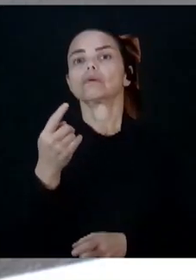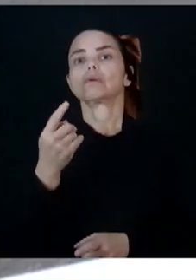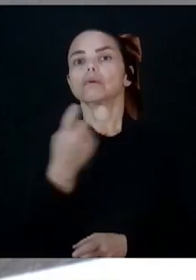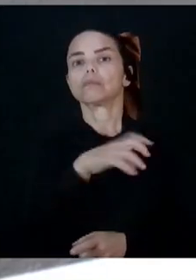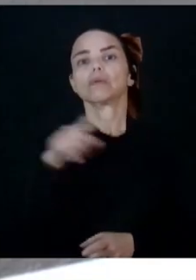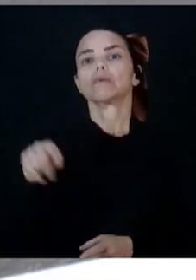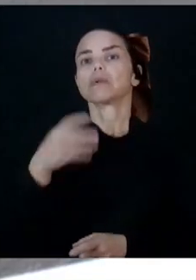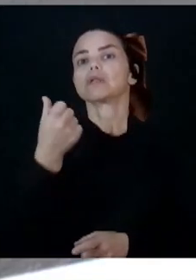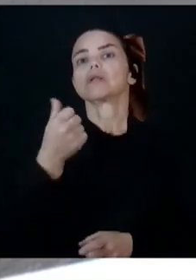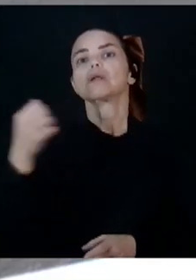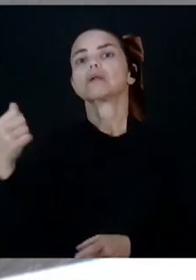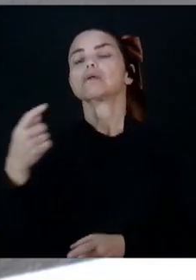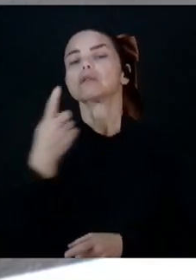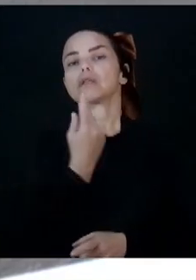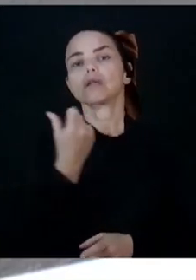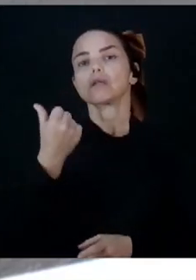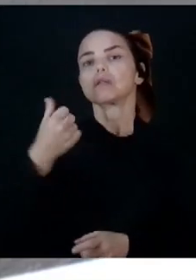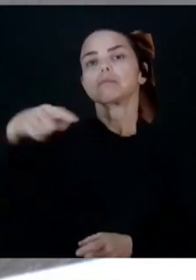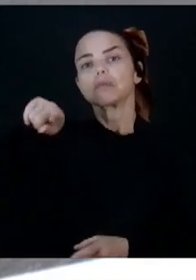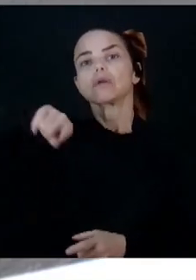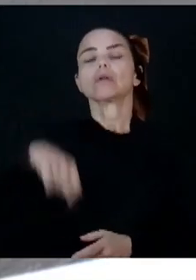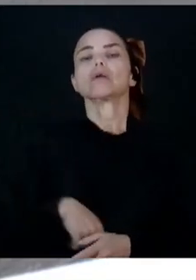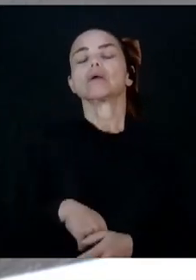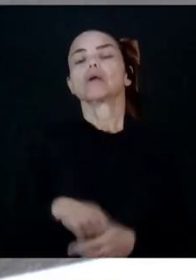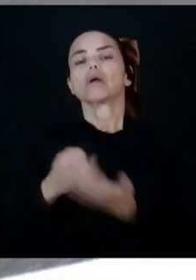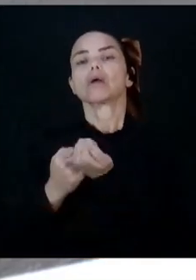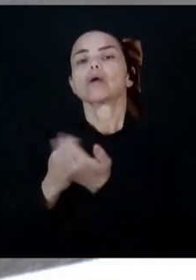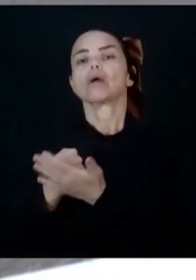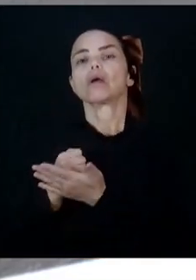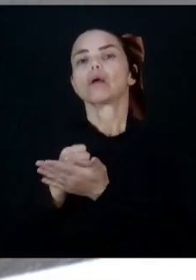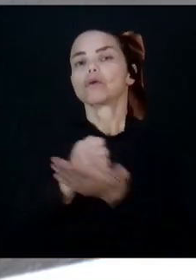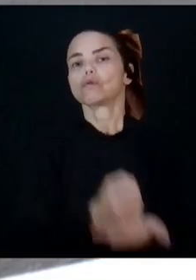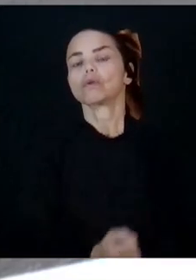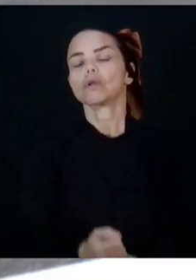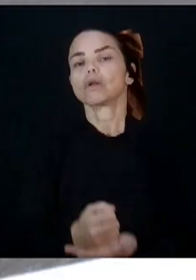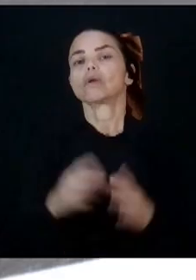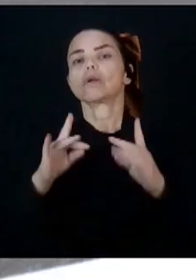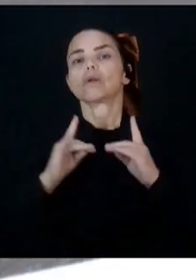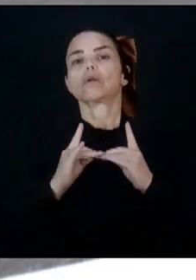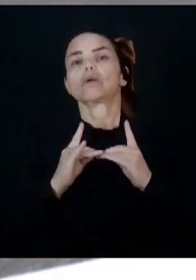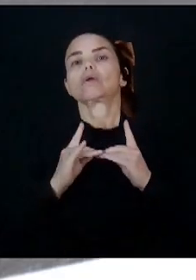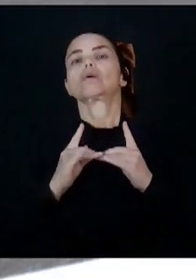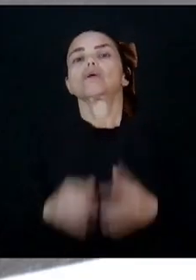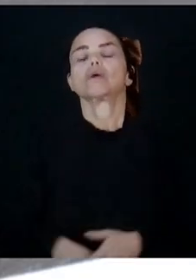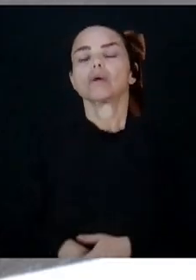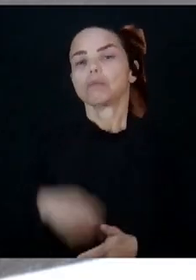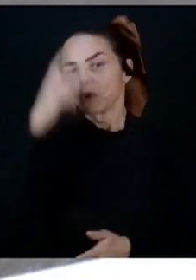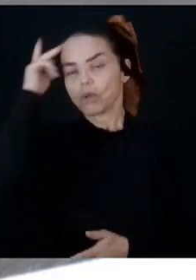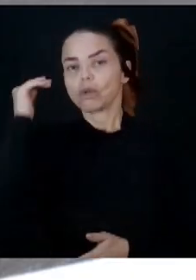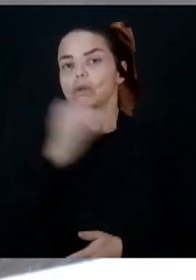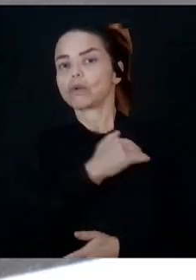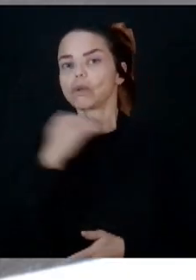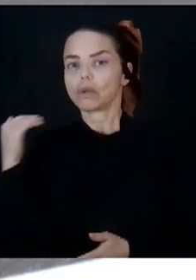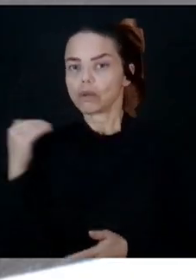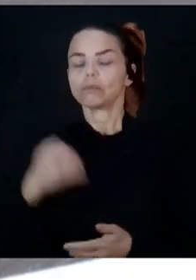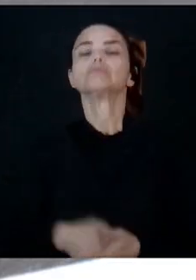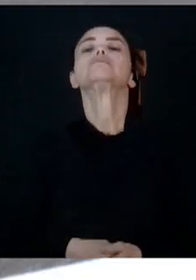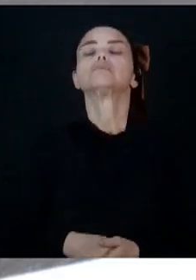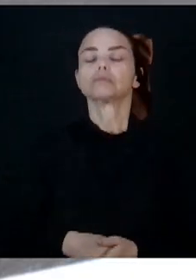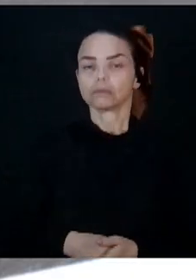para auxílio funeral para as pessoas que eventualmente venham a falecer, para aquela pessoa,